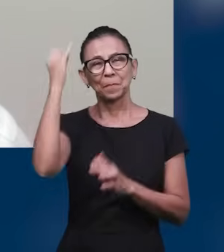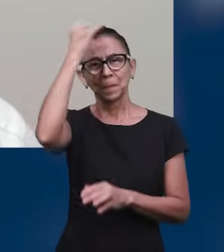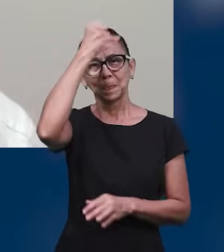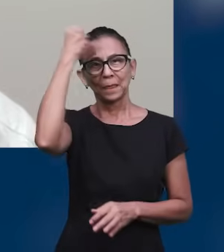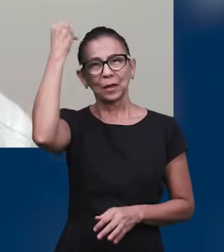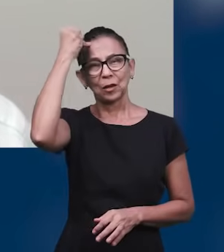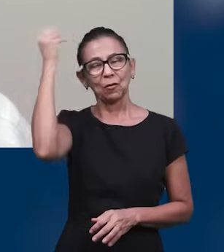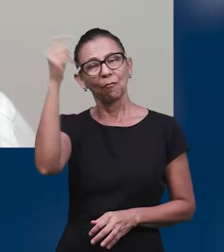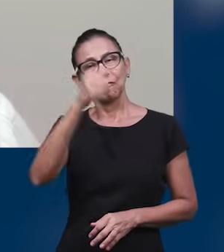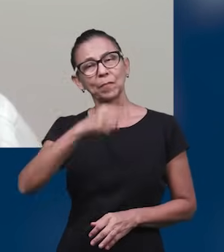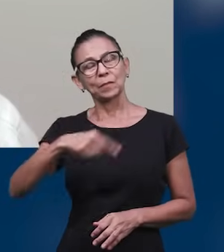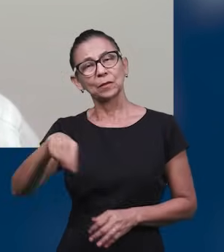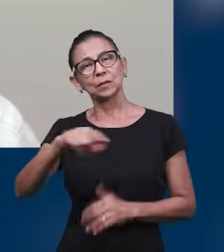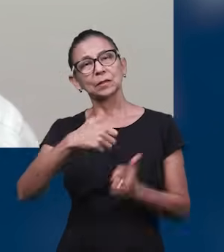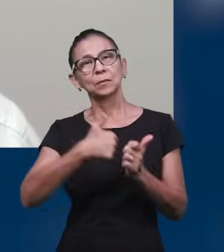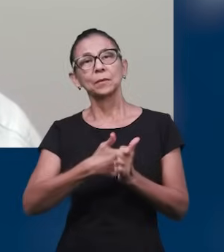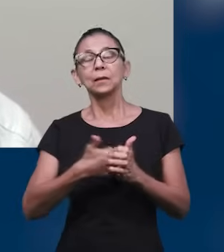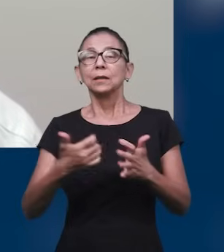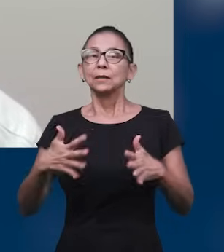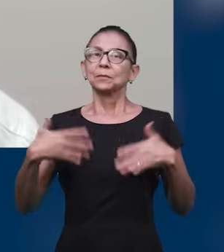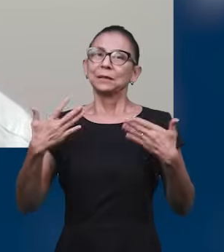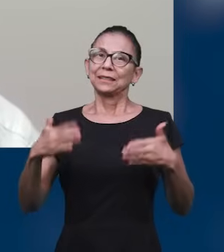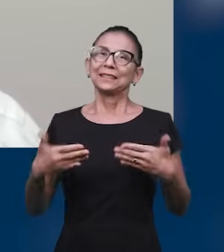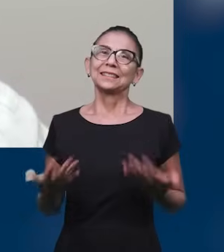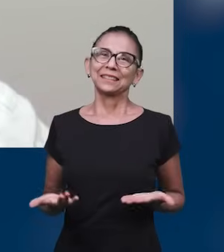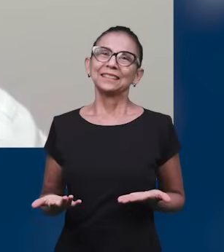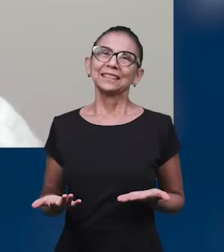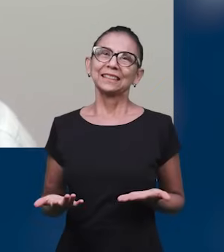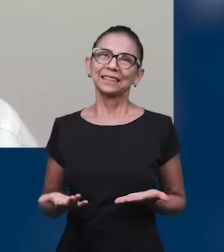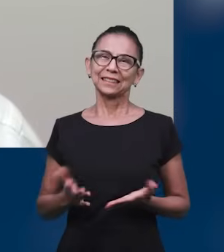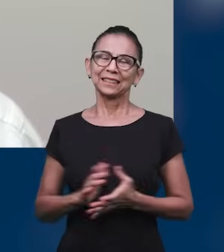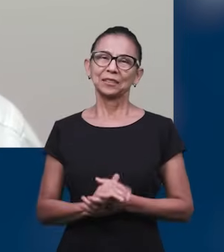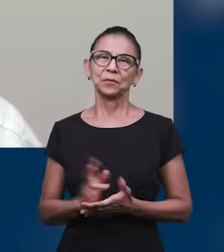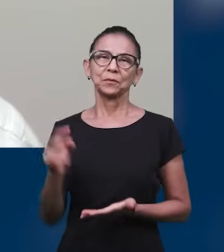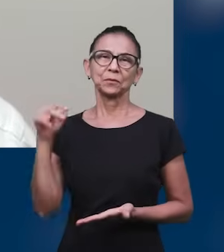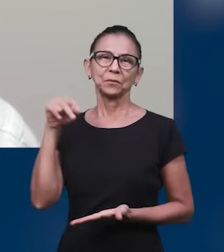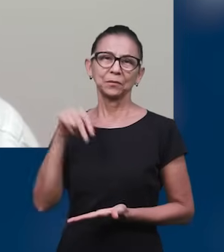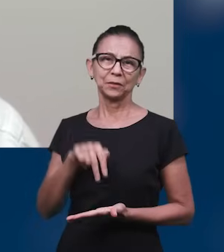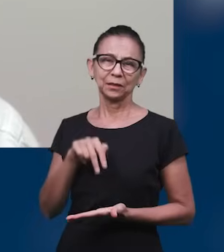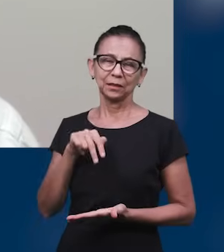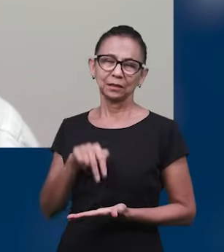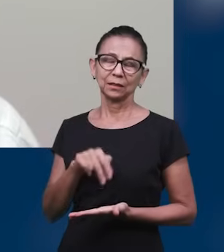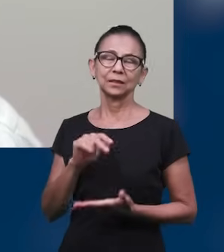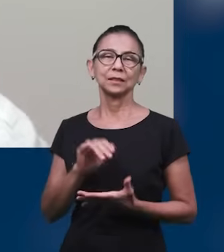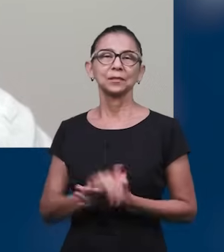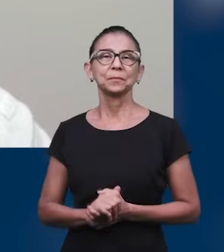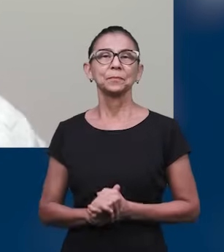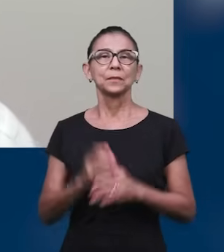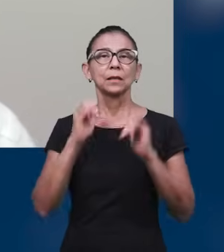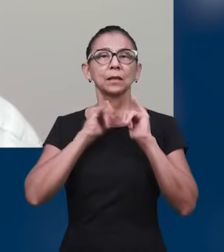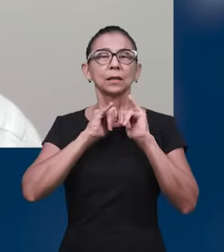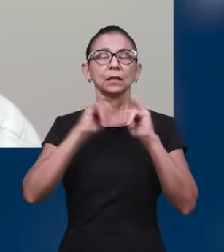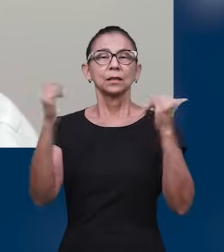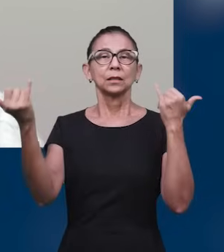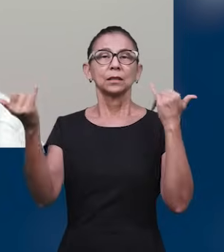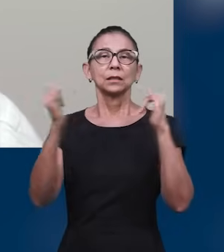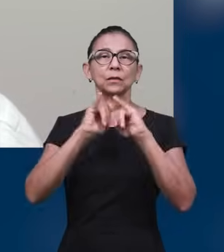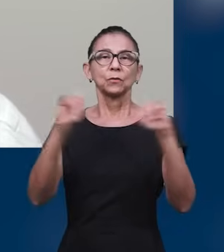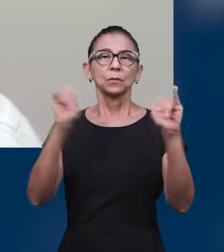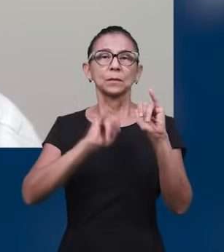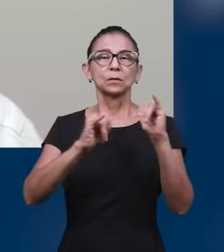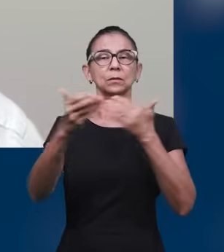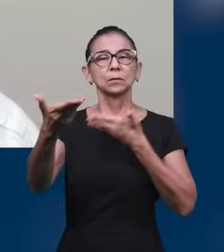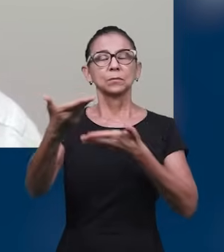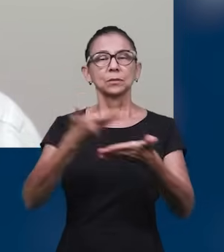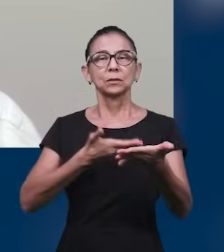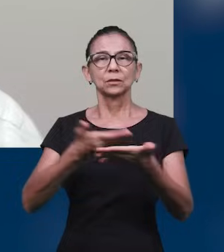no Manaim News. Para nós uma grande alegria estarmos aqui novamente para compartilhar com os irmãos as informações da área